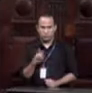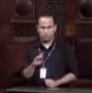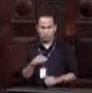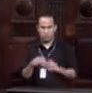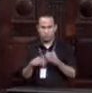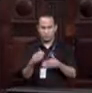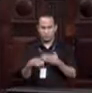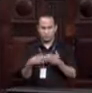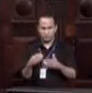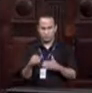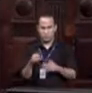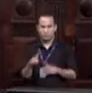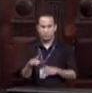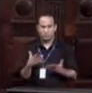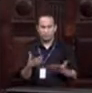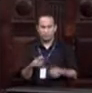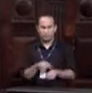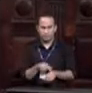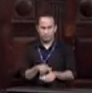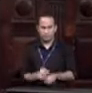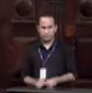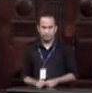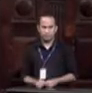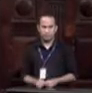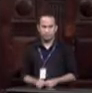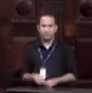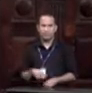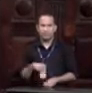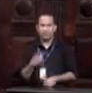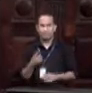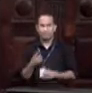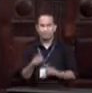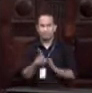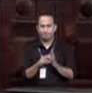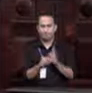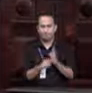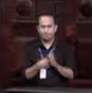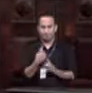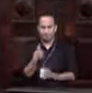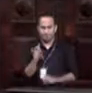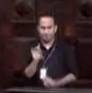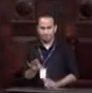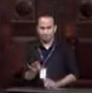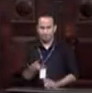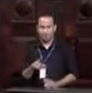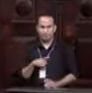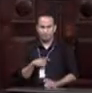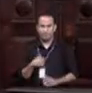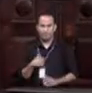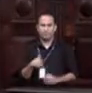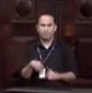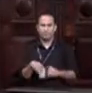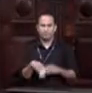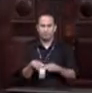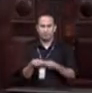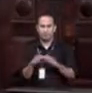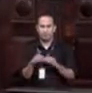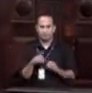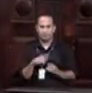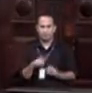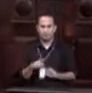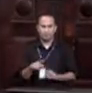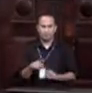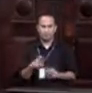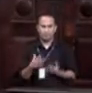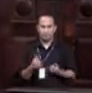prorrogação por igual período. Parágrafo único. A prorrogação prevista no caput desse artigo será instituída por